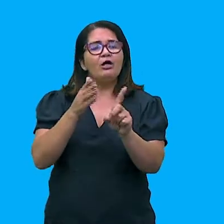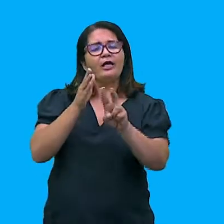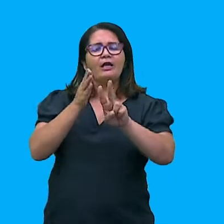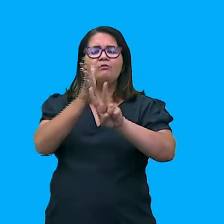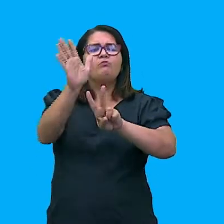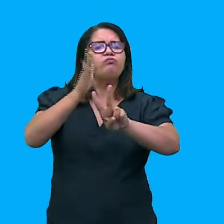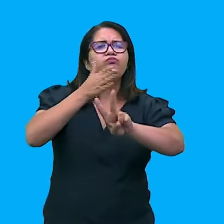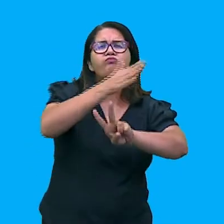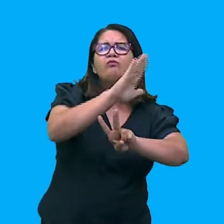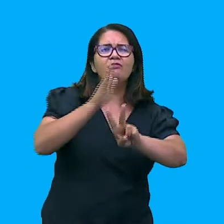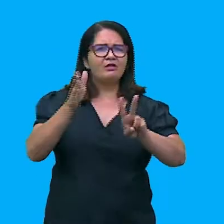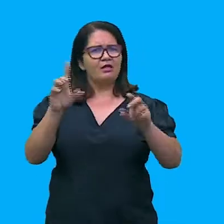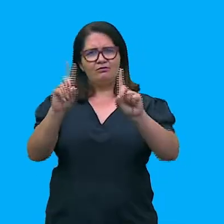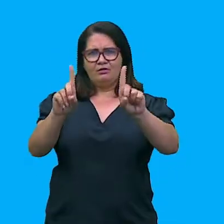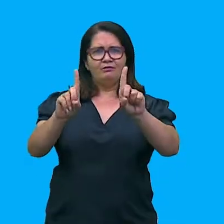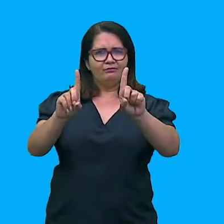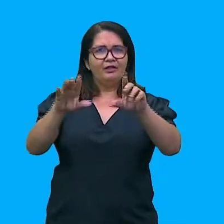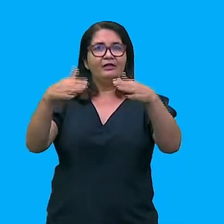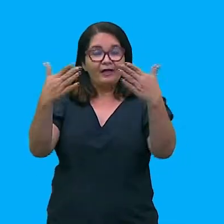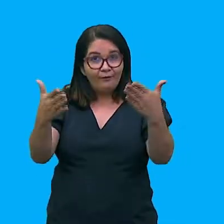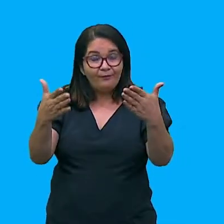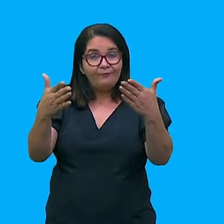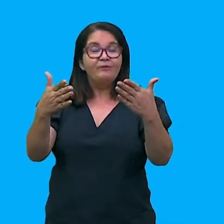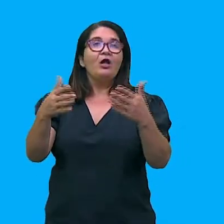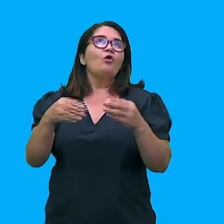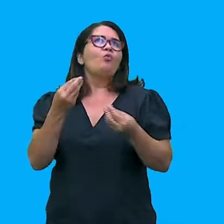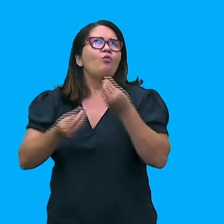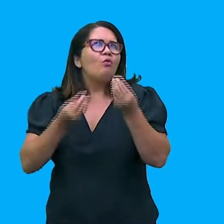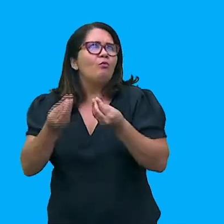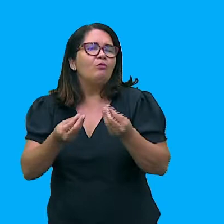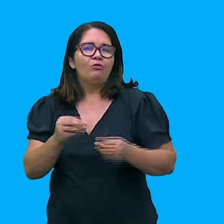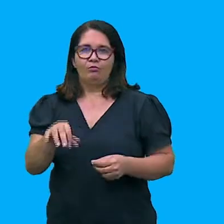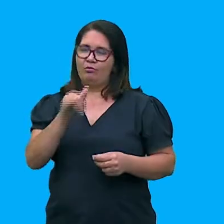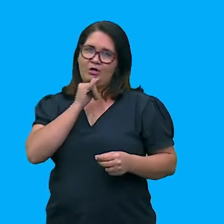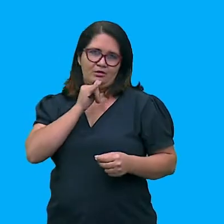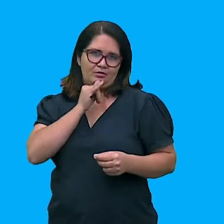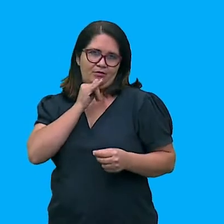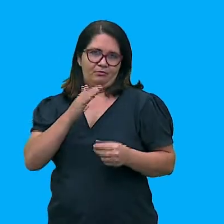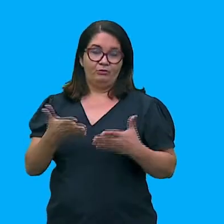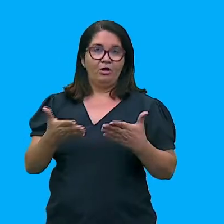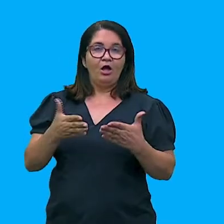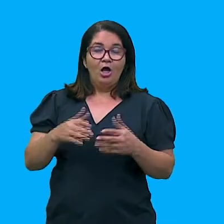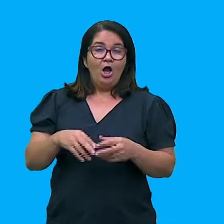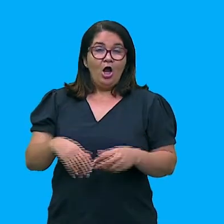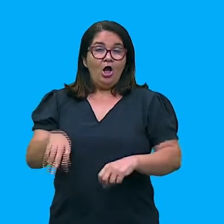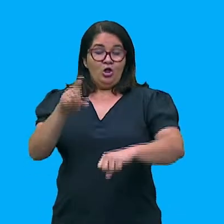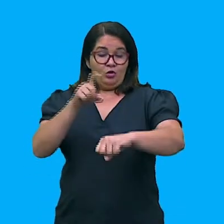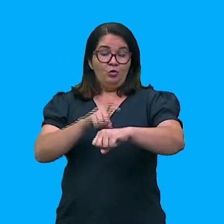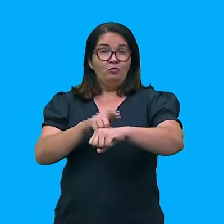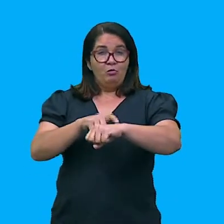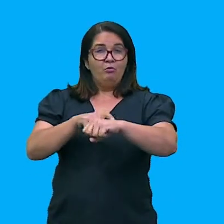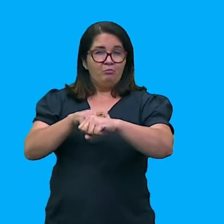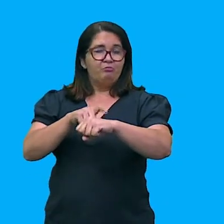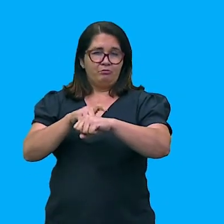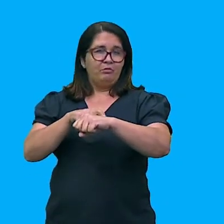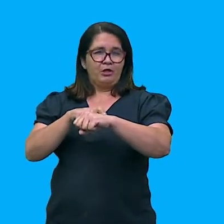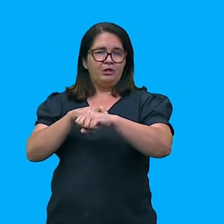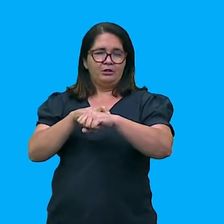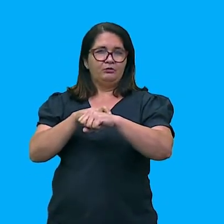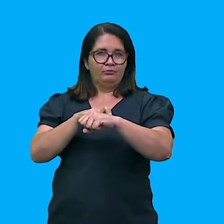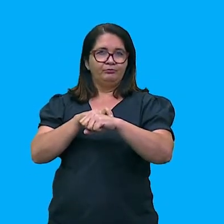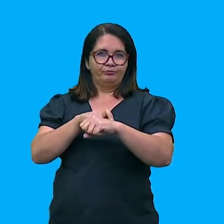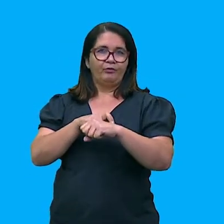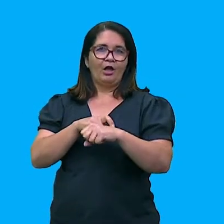no mesmo exemplo do coração. Se eu digo, quando falecer, quero que doem meu